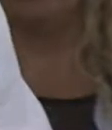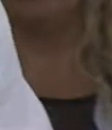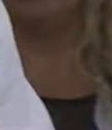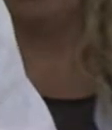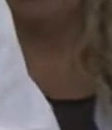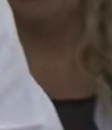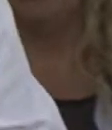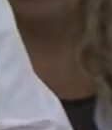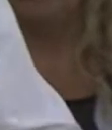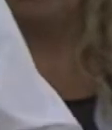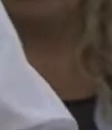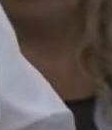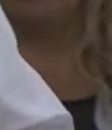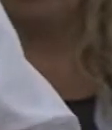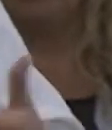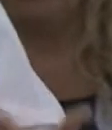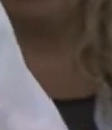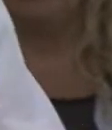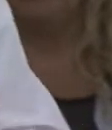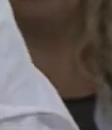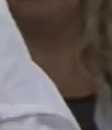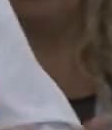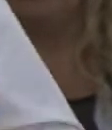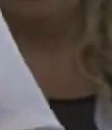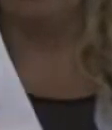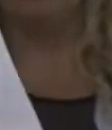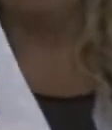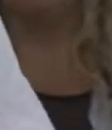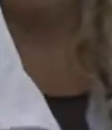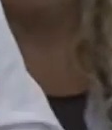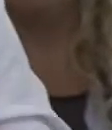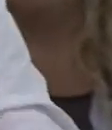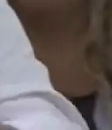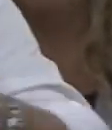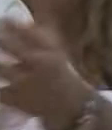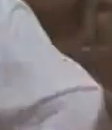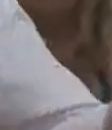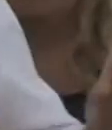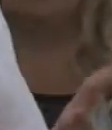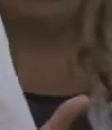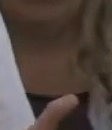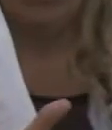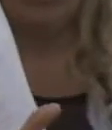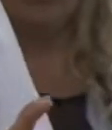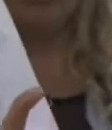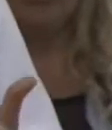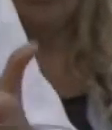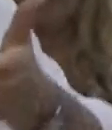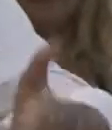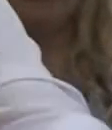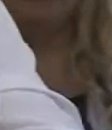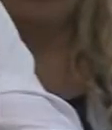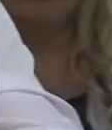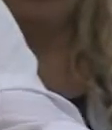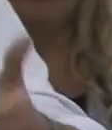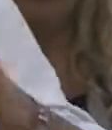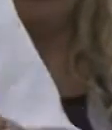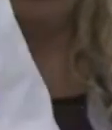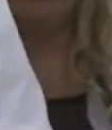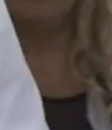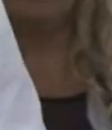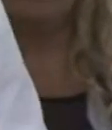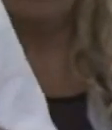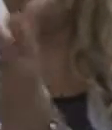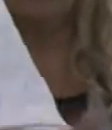jovem hoje. Eu passei por uma turbulência, agora, graças a Deus, está se acabando, mas minha filha também se forma,